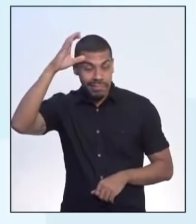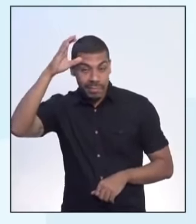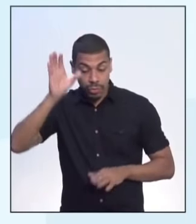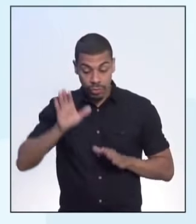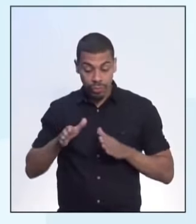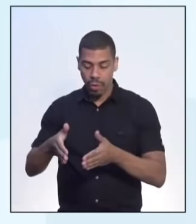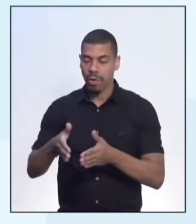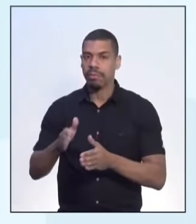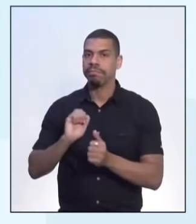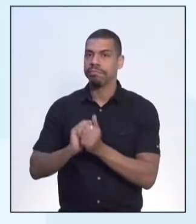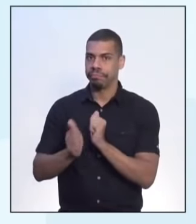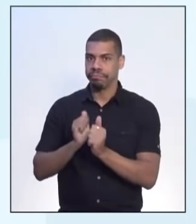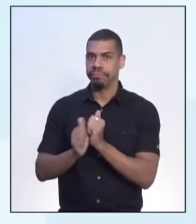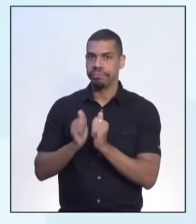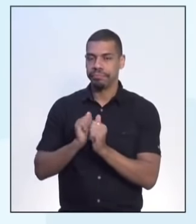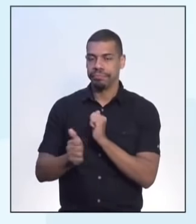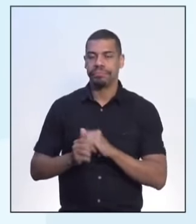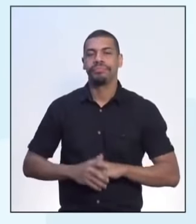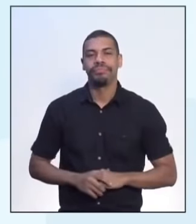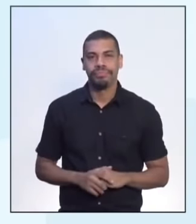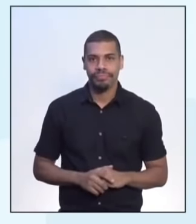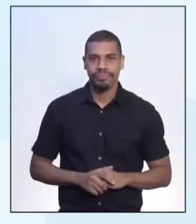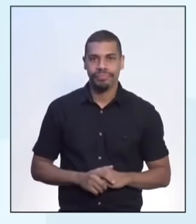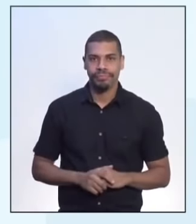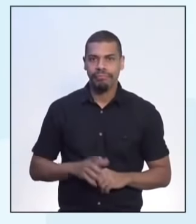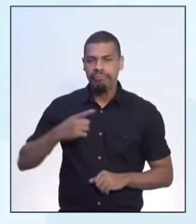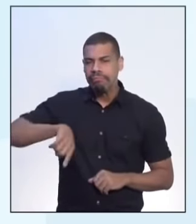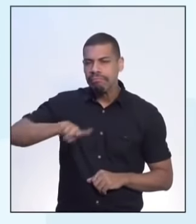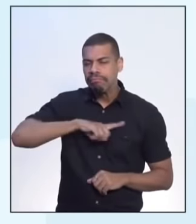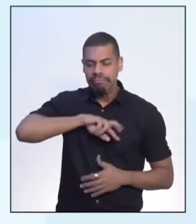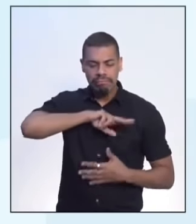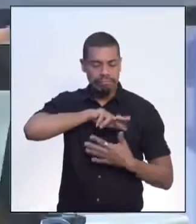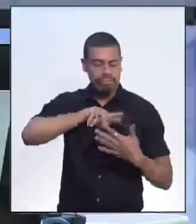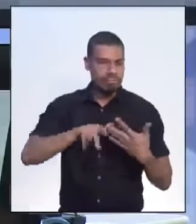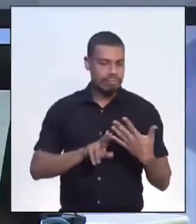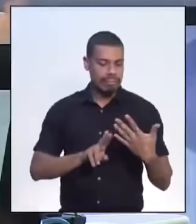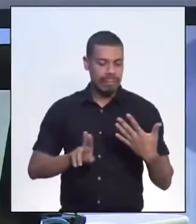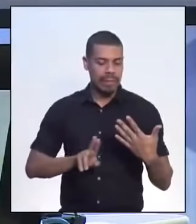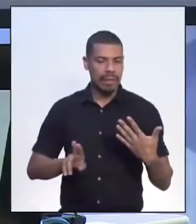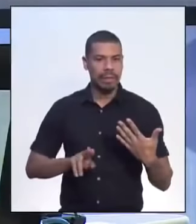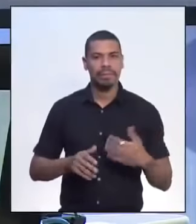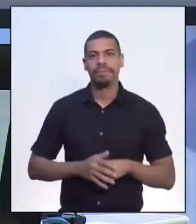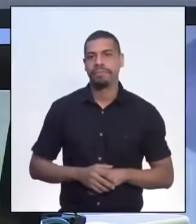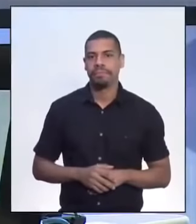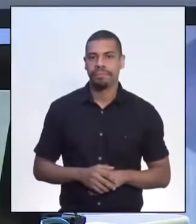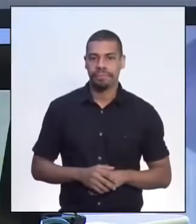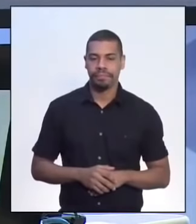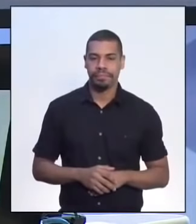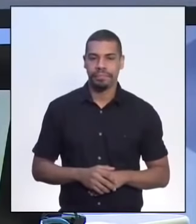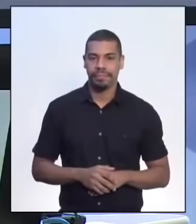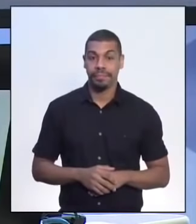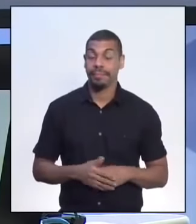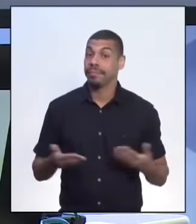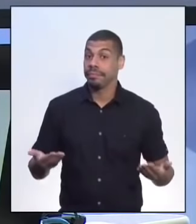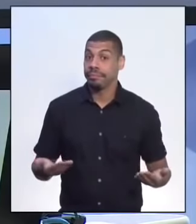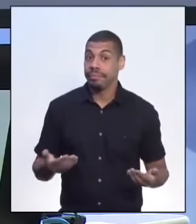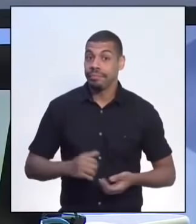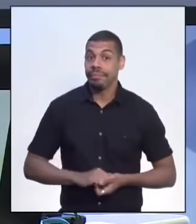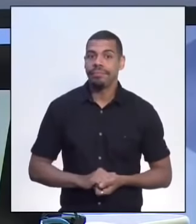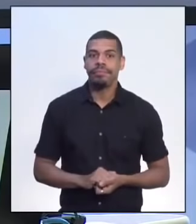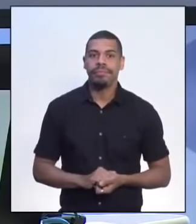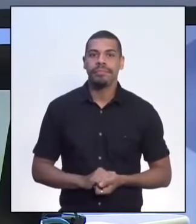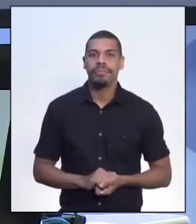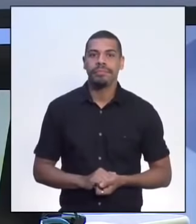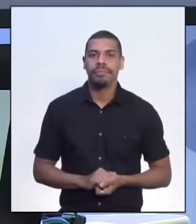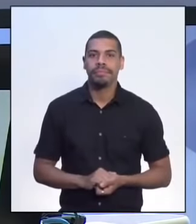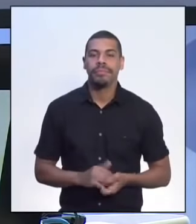assunto ou ofício. Então, assim, nós temos expert de várias coisas aí. E de futebol, por que não, né, pessoal? Então, temos aí